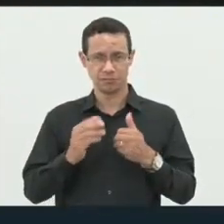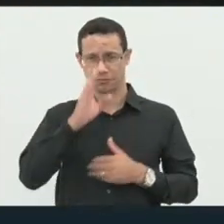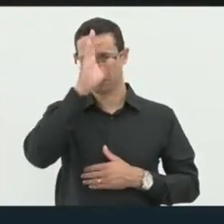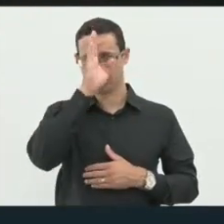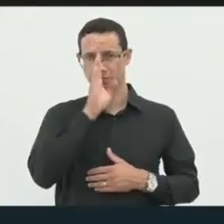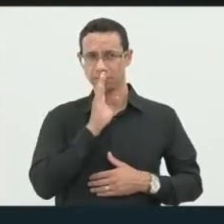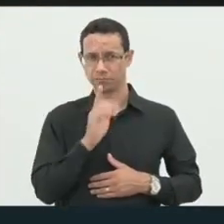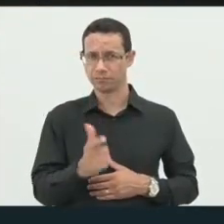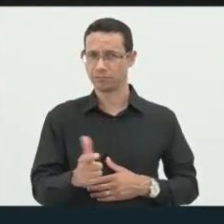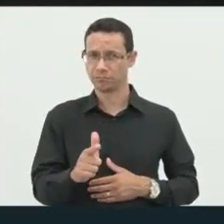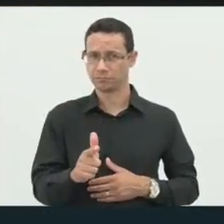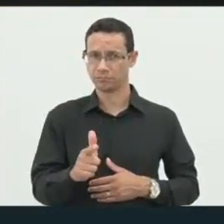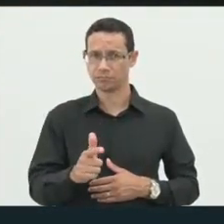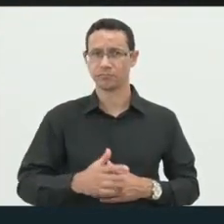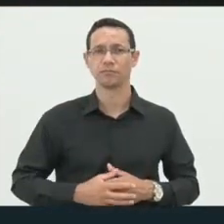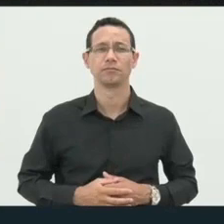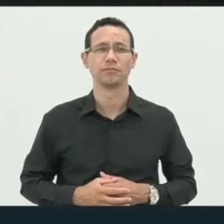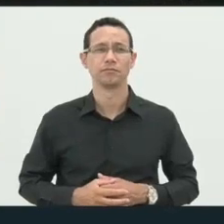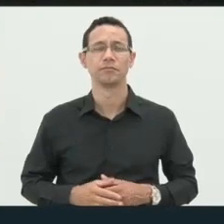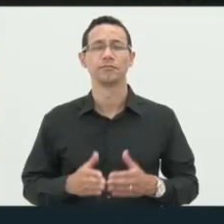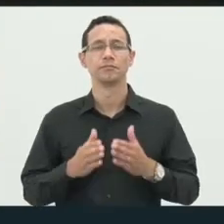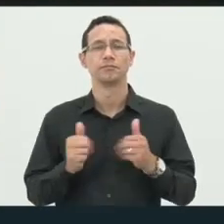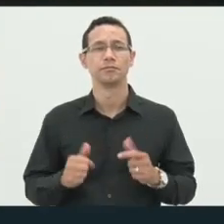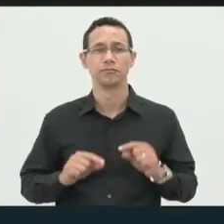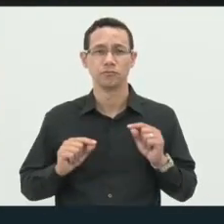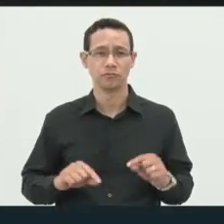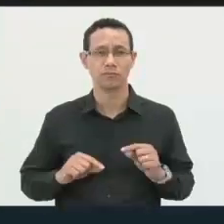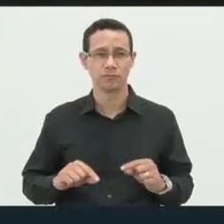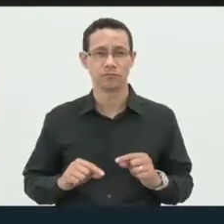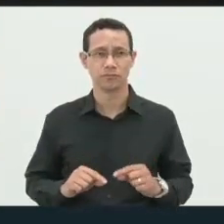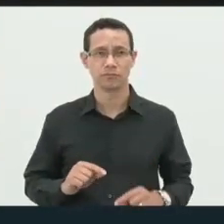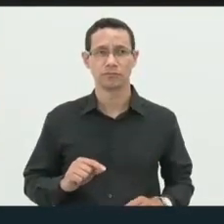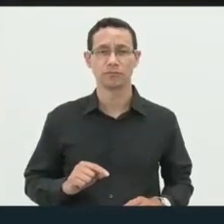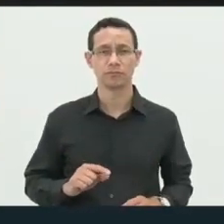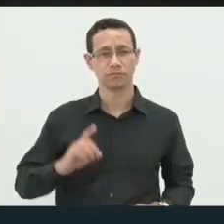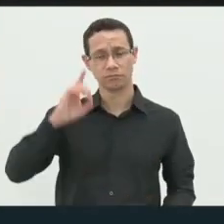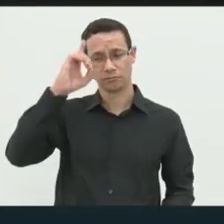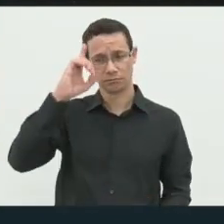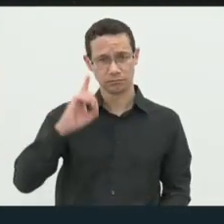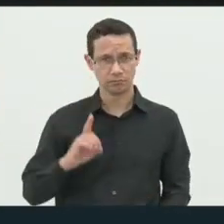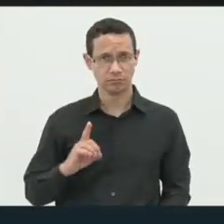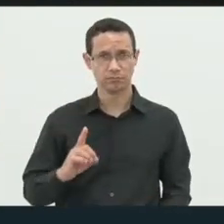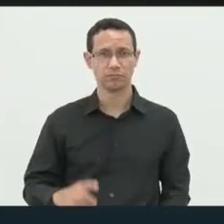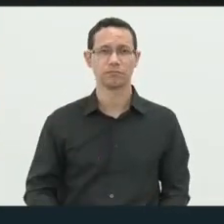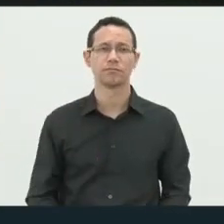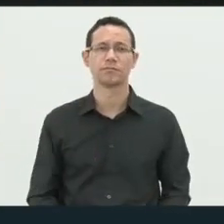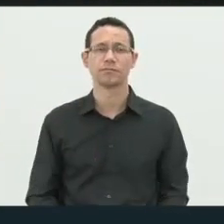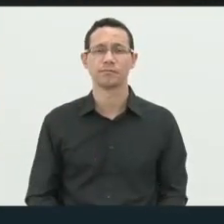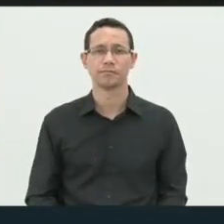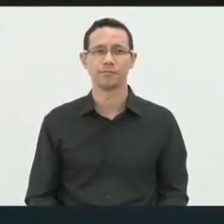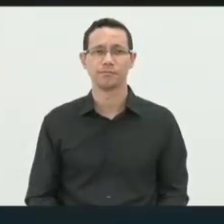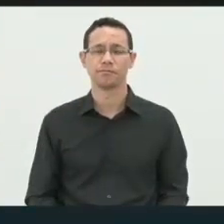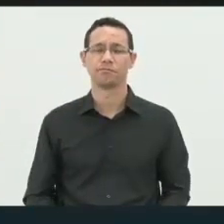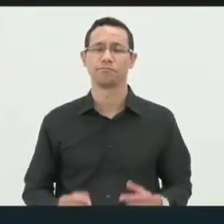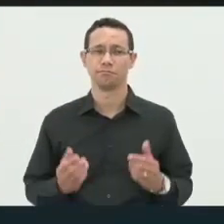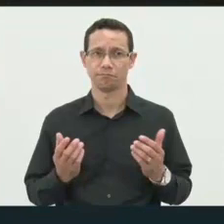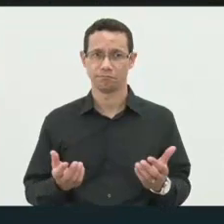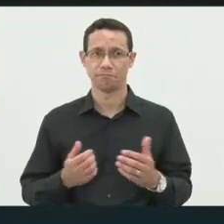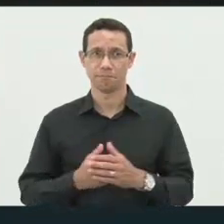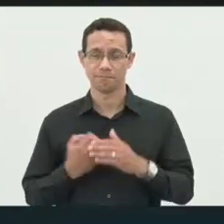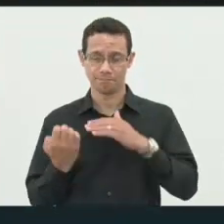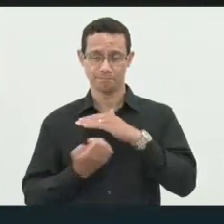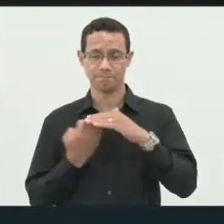não estamos aqui pedindo o que é de nosso por direito então vamos lá a empresa